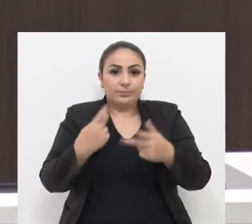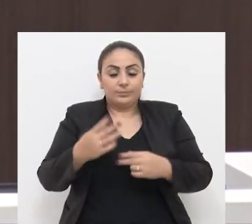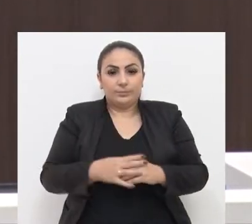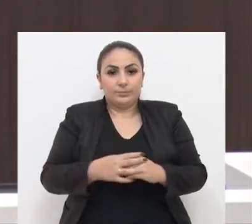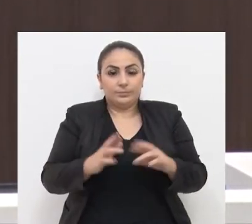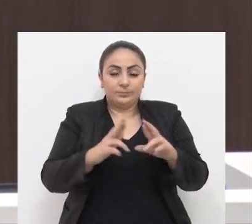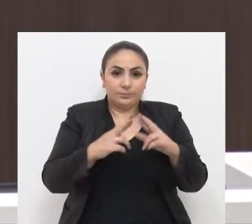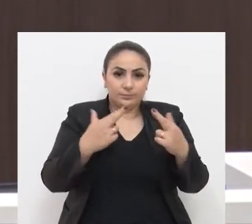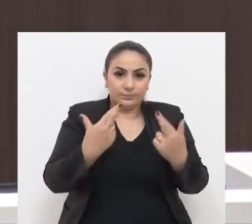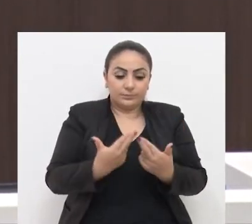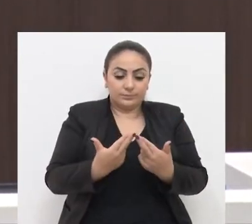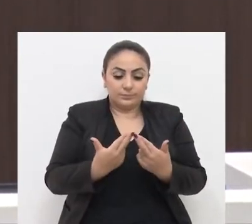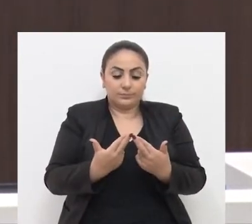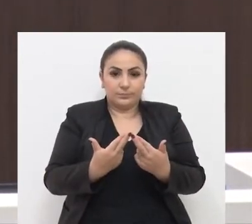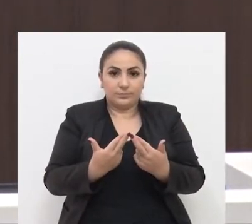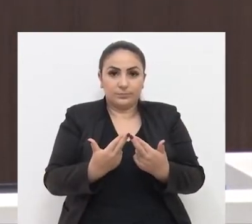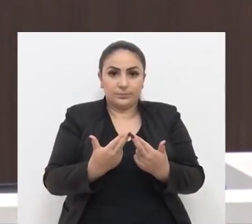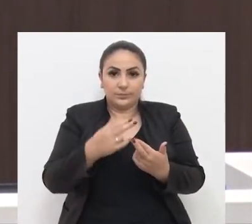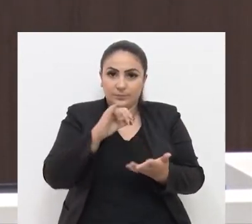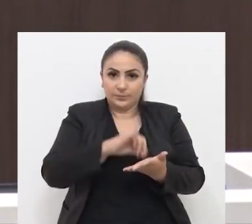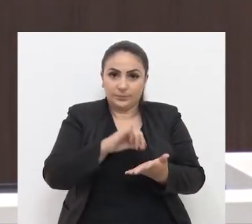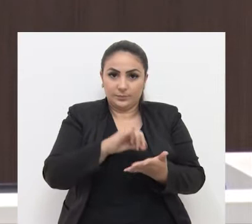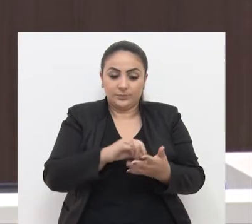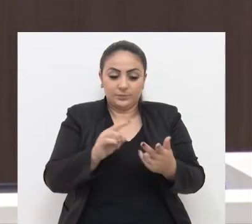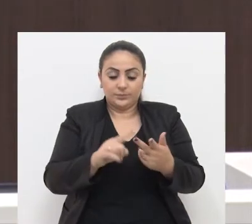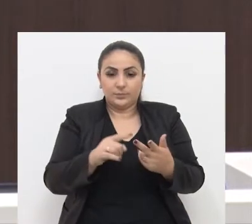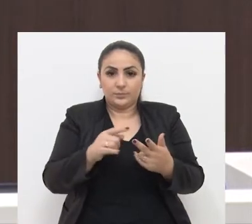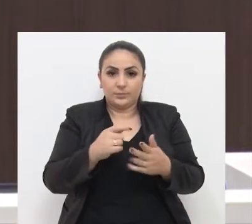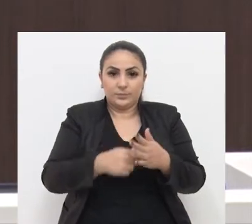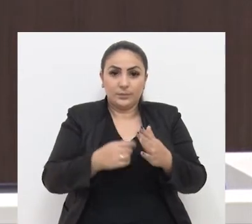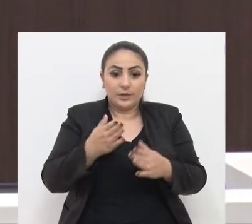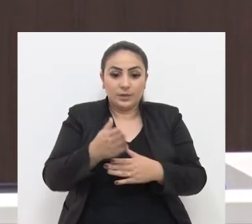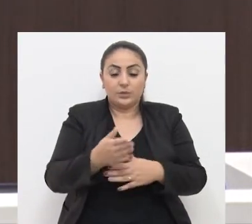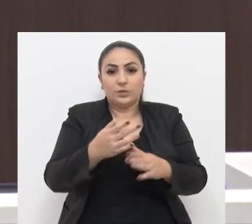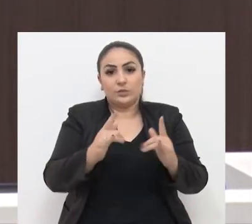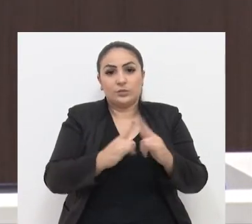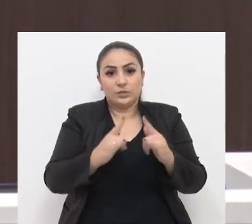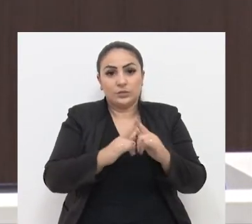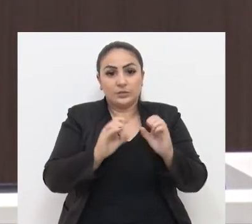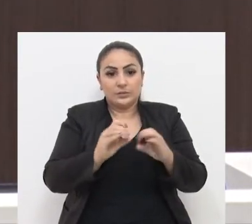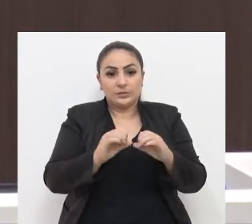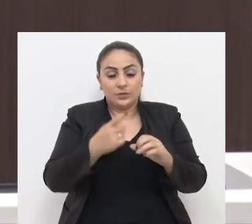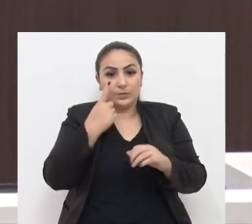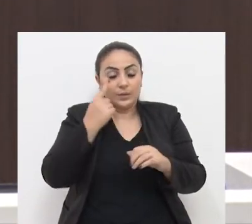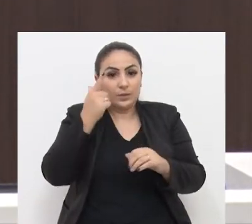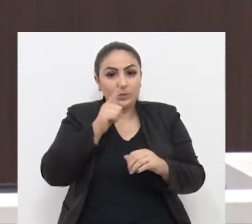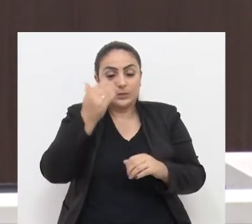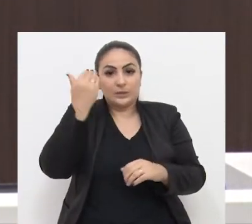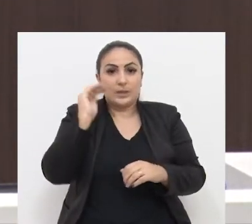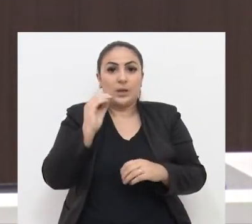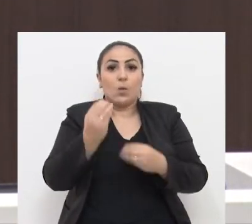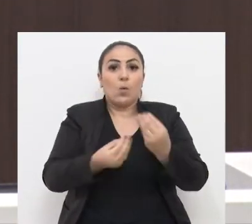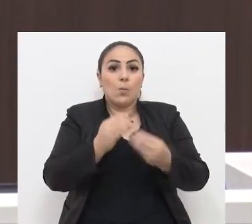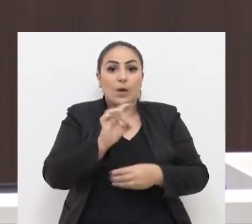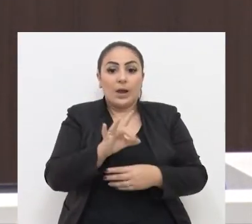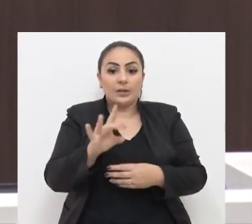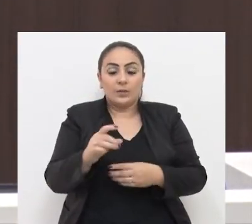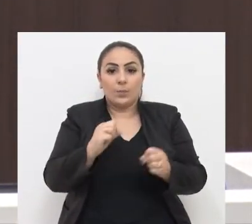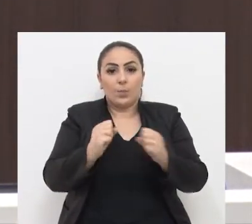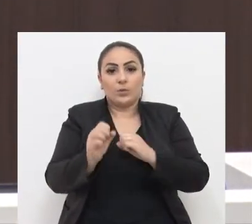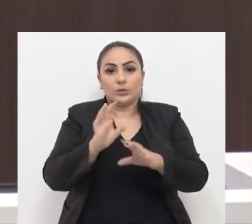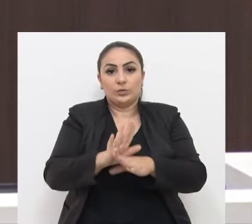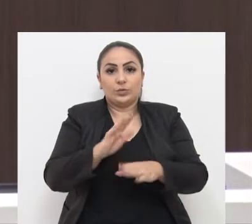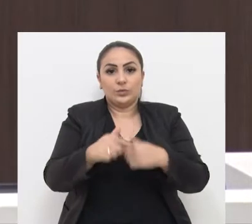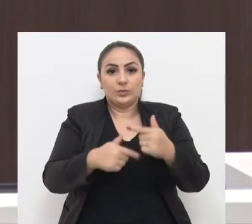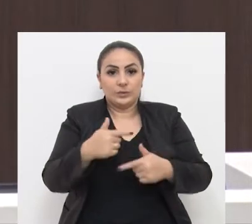destacam-se reuniões descentralizadas, procurando as instituições de ensino para ouvir e entender como cada uma delas